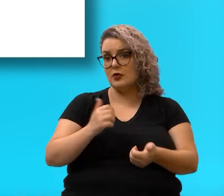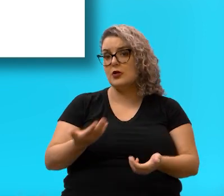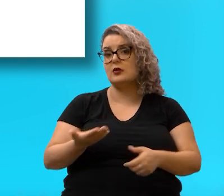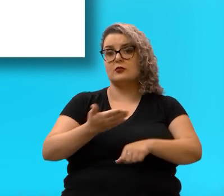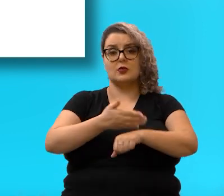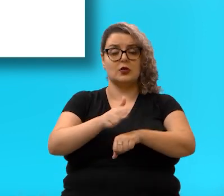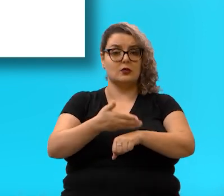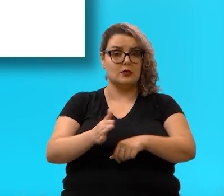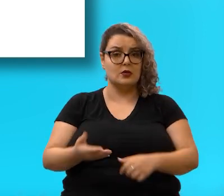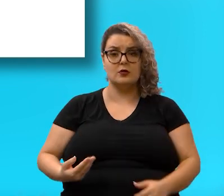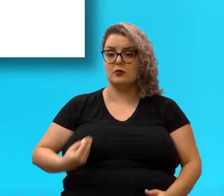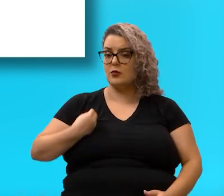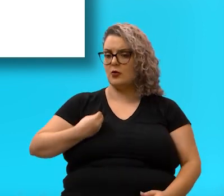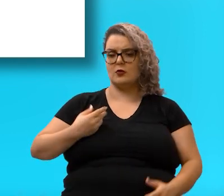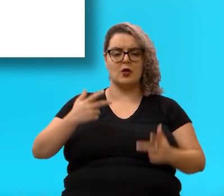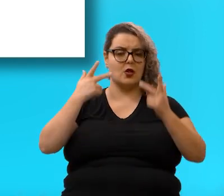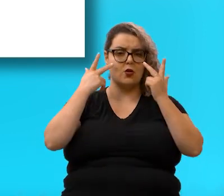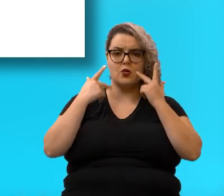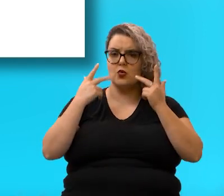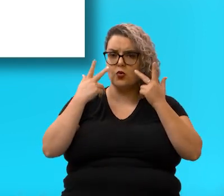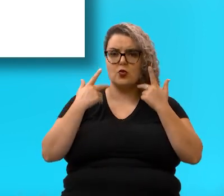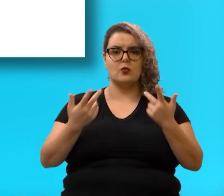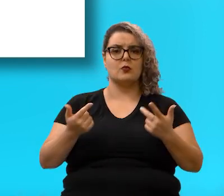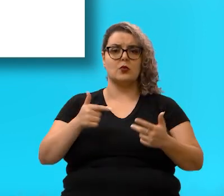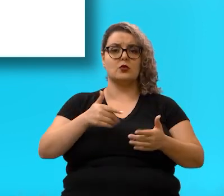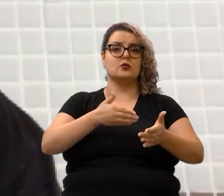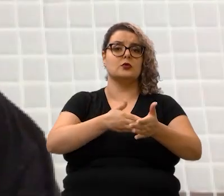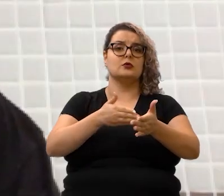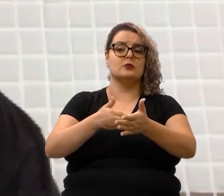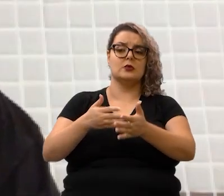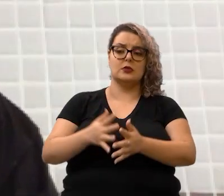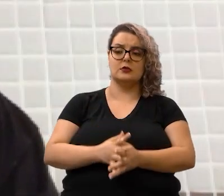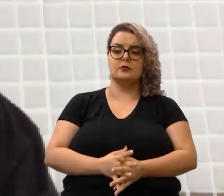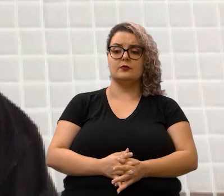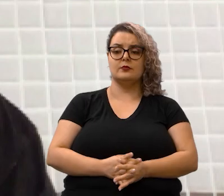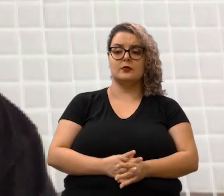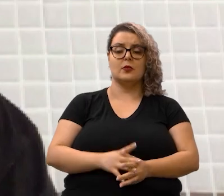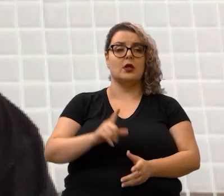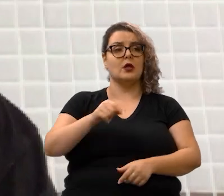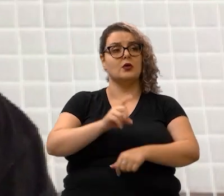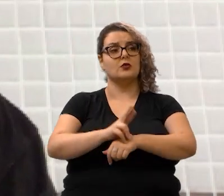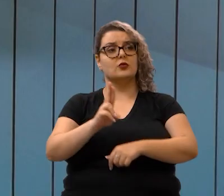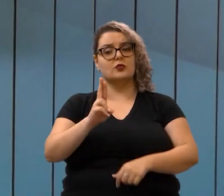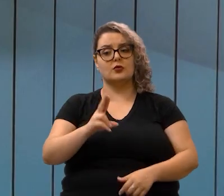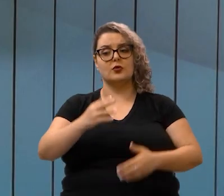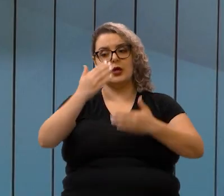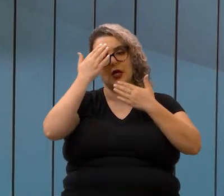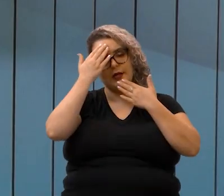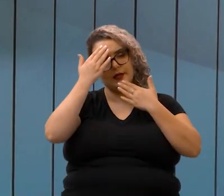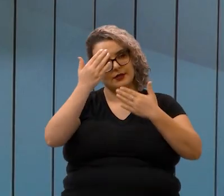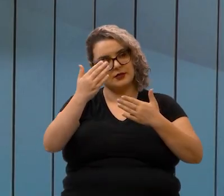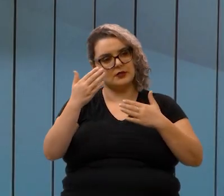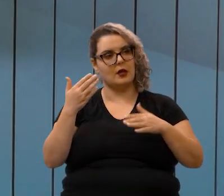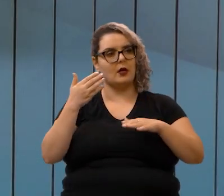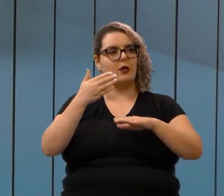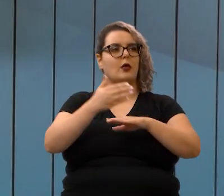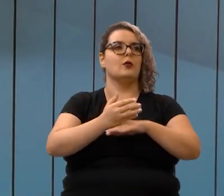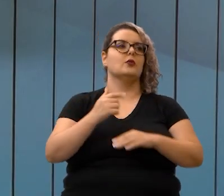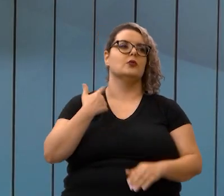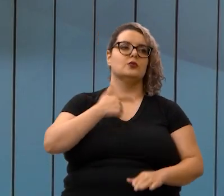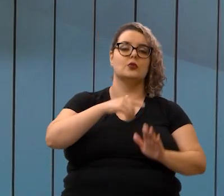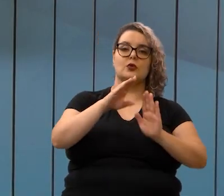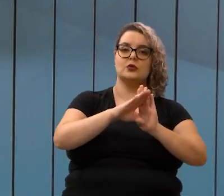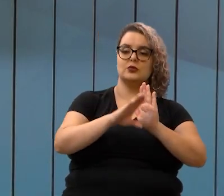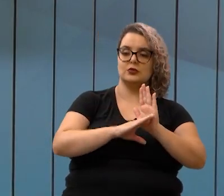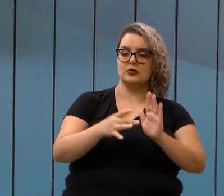esportes, né? De permitir uma vida totalmente normal, sem limitações. Doutor Lafayette, eu agradeço muito a sua participação